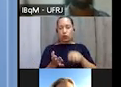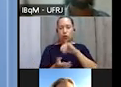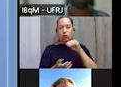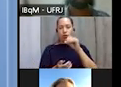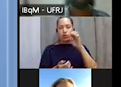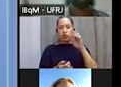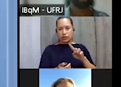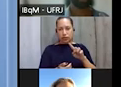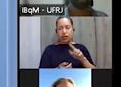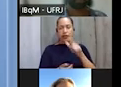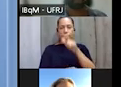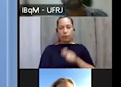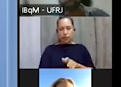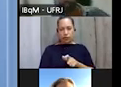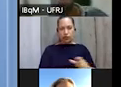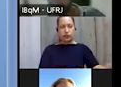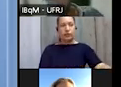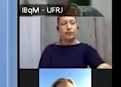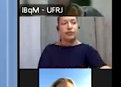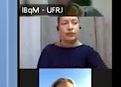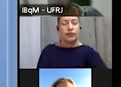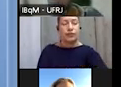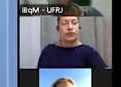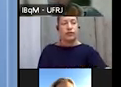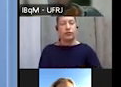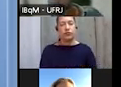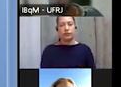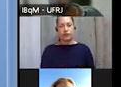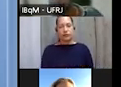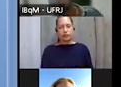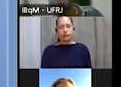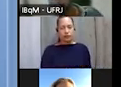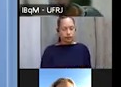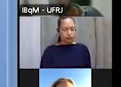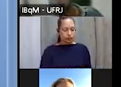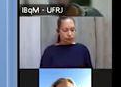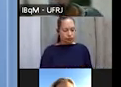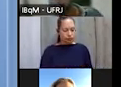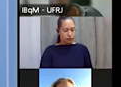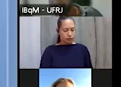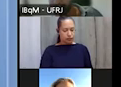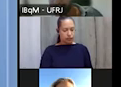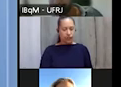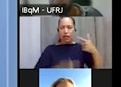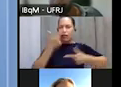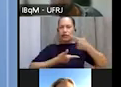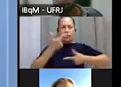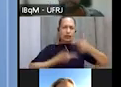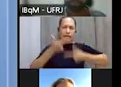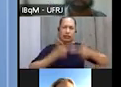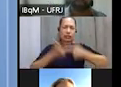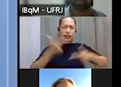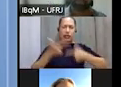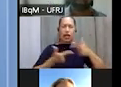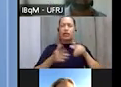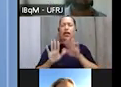personagem o qual trabalha de maneira alucinada e ele começa a não